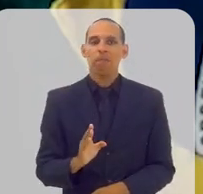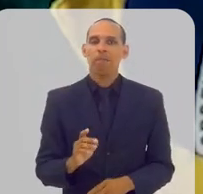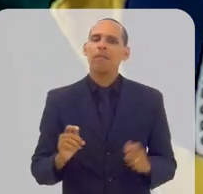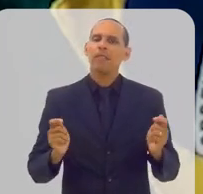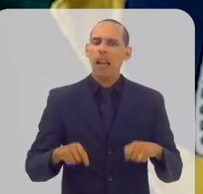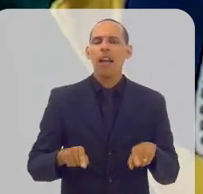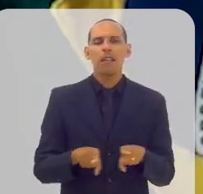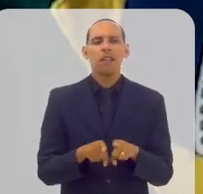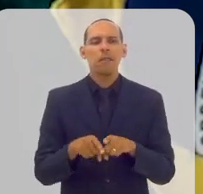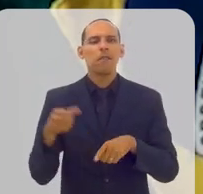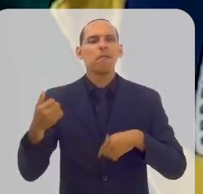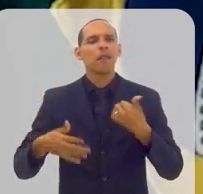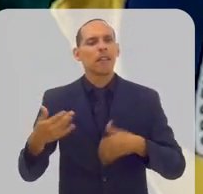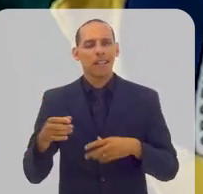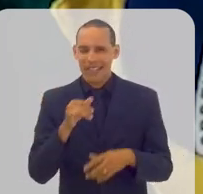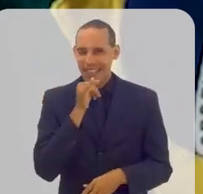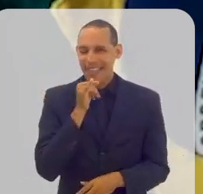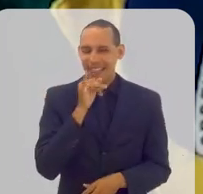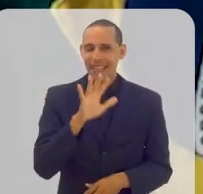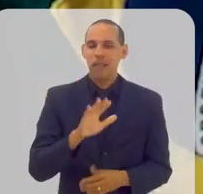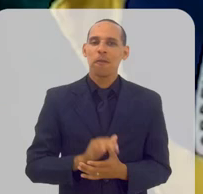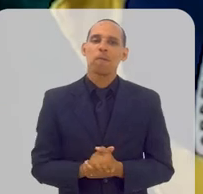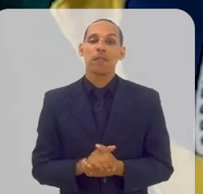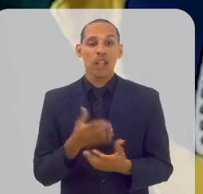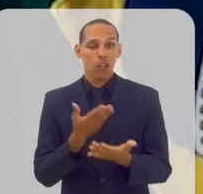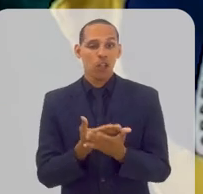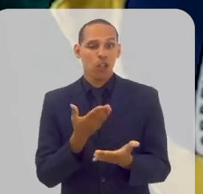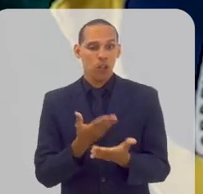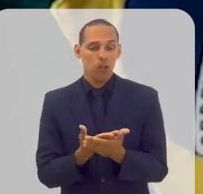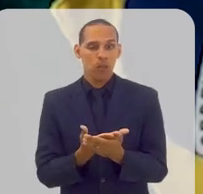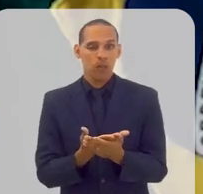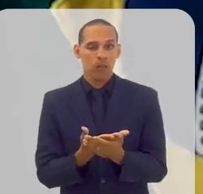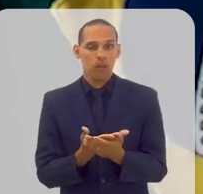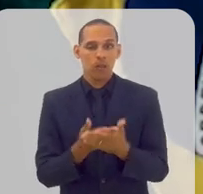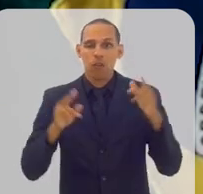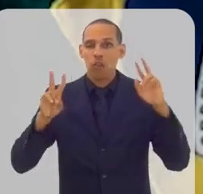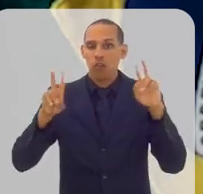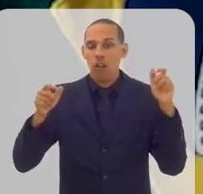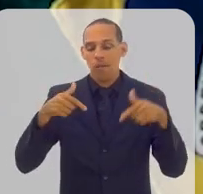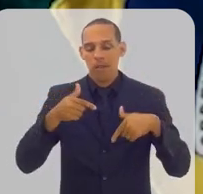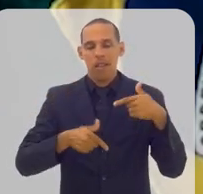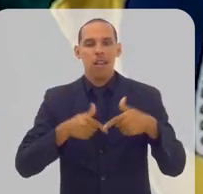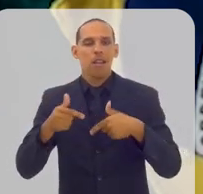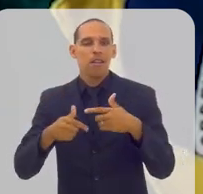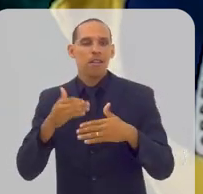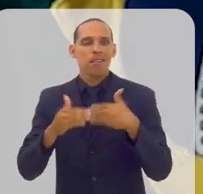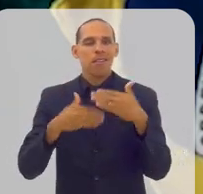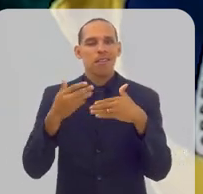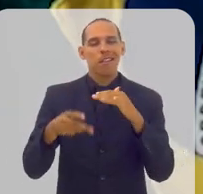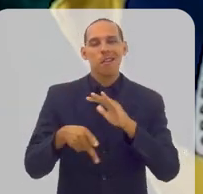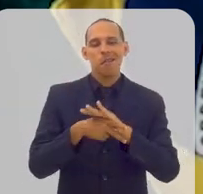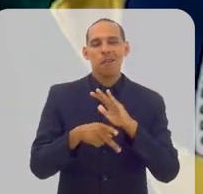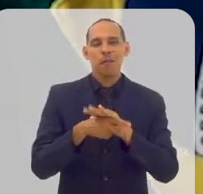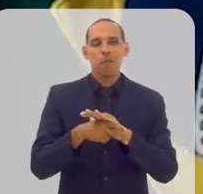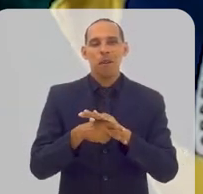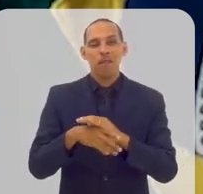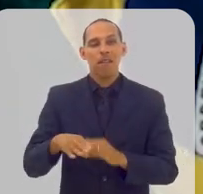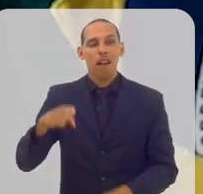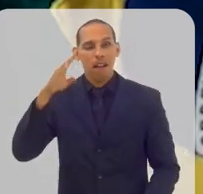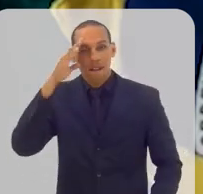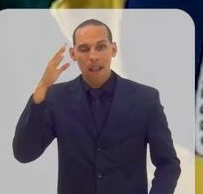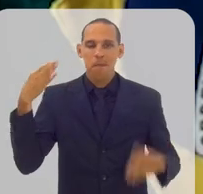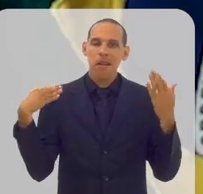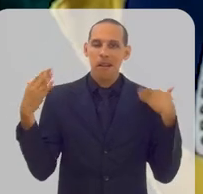ser citado como exemplo, né, estudos sobre os trabalhos desenvolvidos pelas Forças